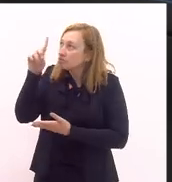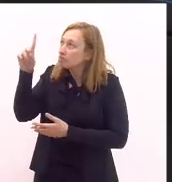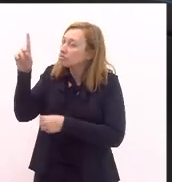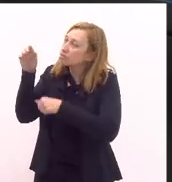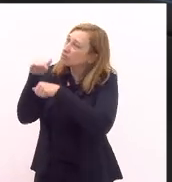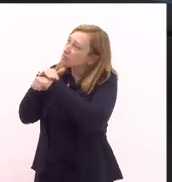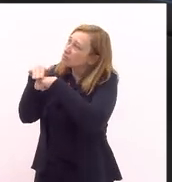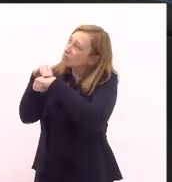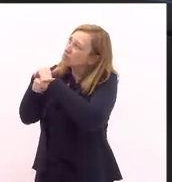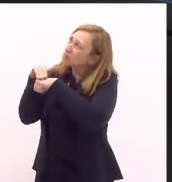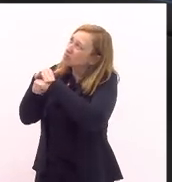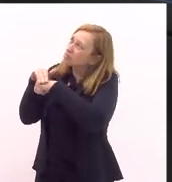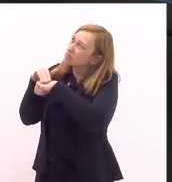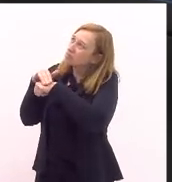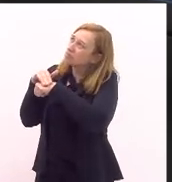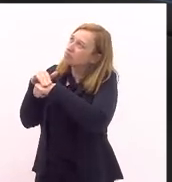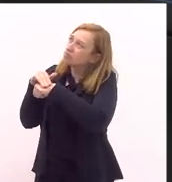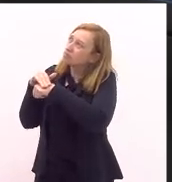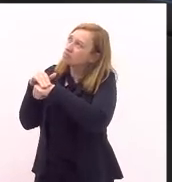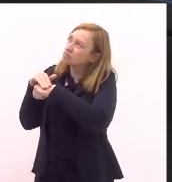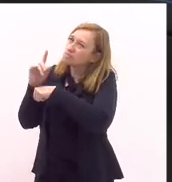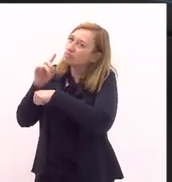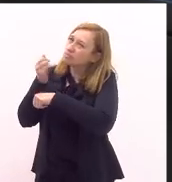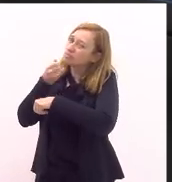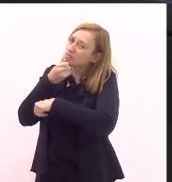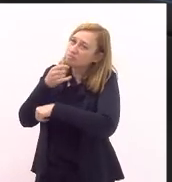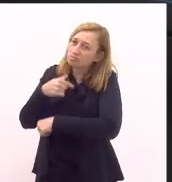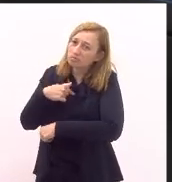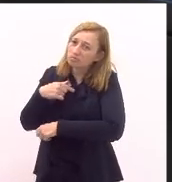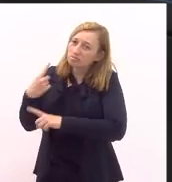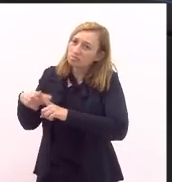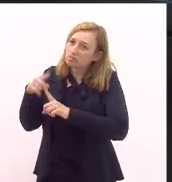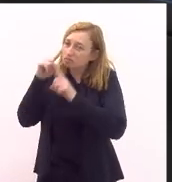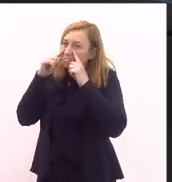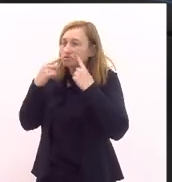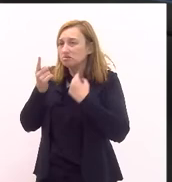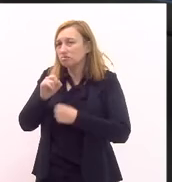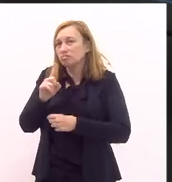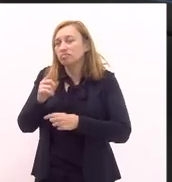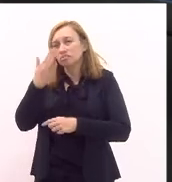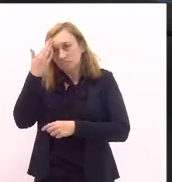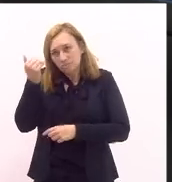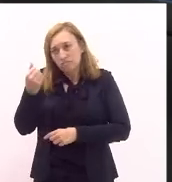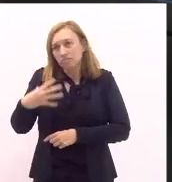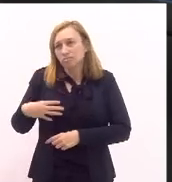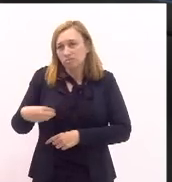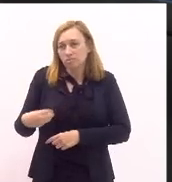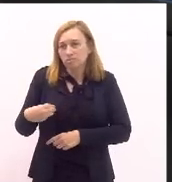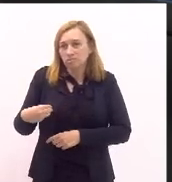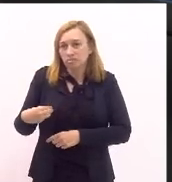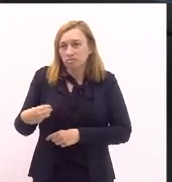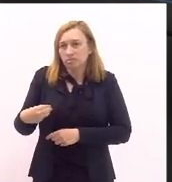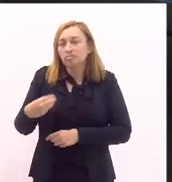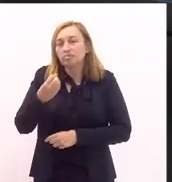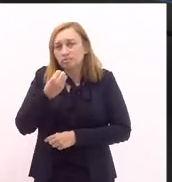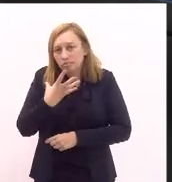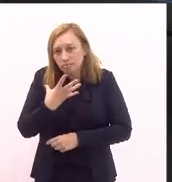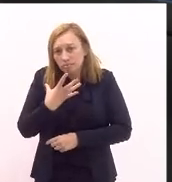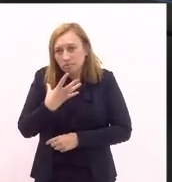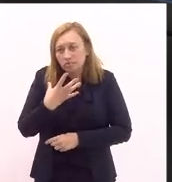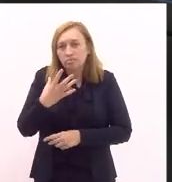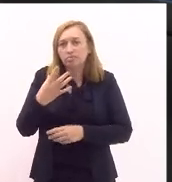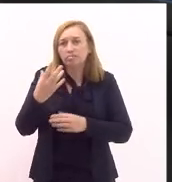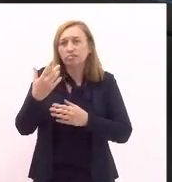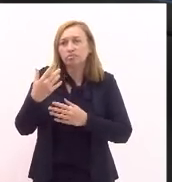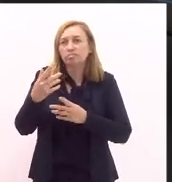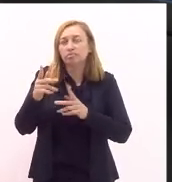para ele não ficar triste comigo porque eu tô chorando não que eu sei que meu filho foi foi bem fui